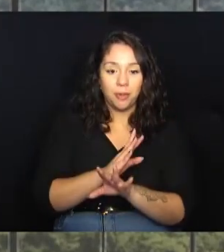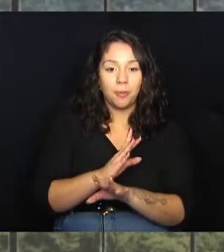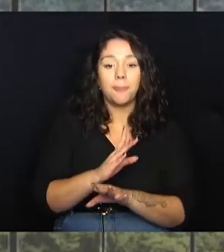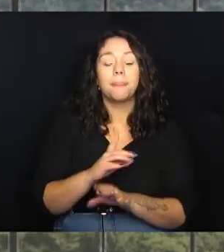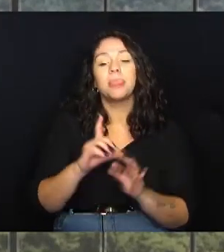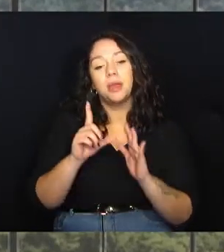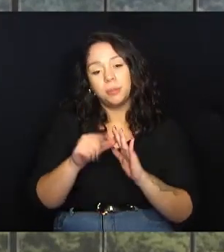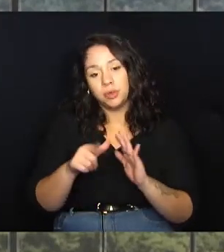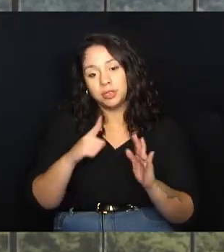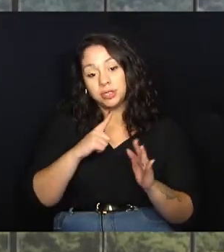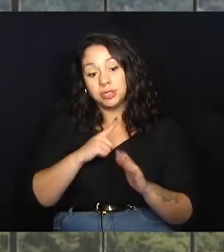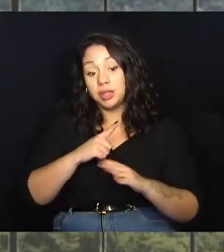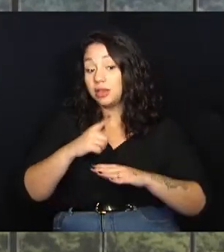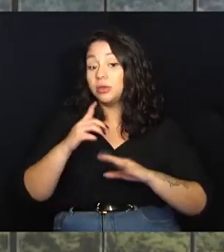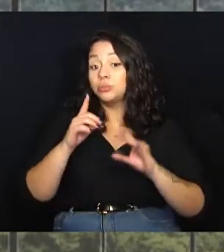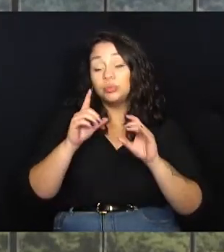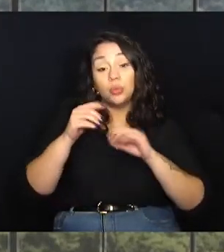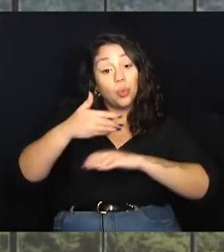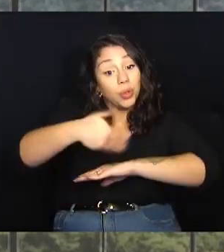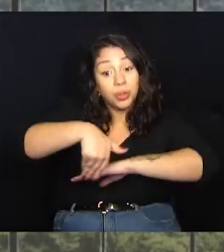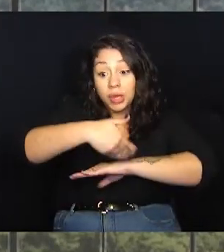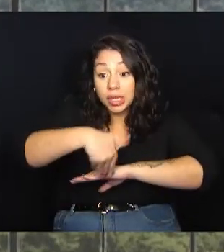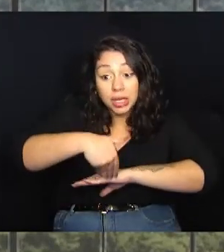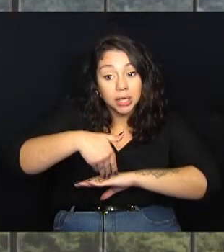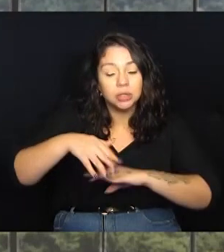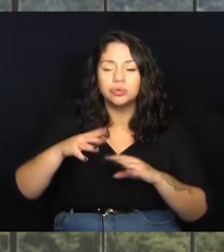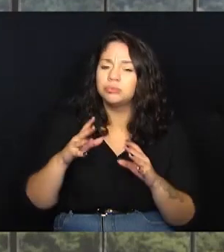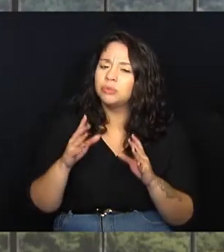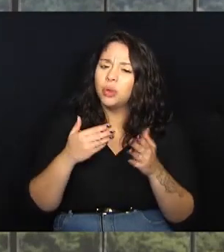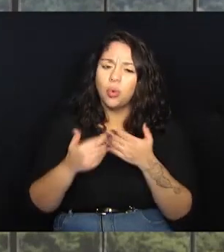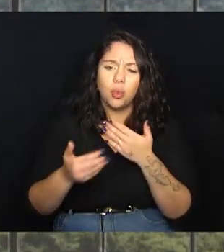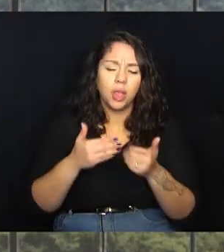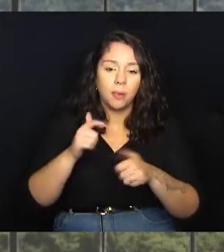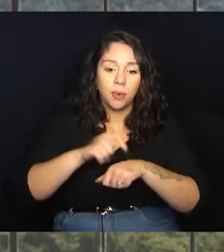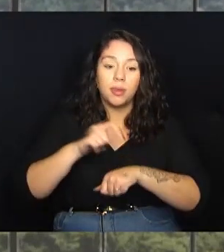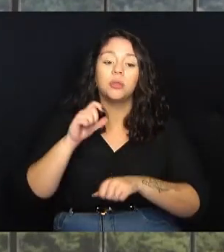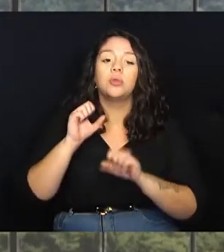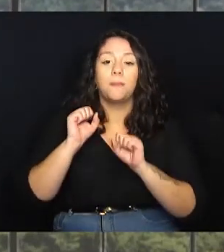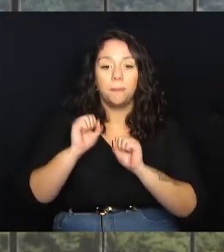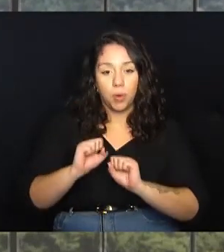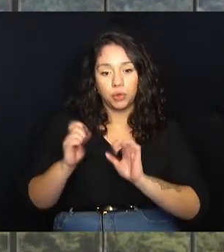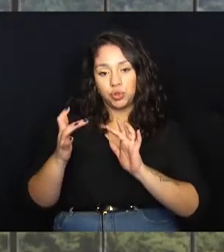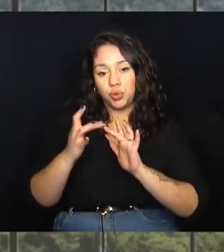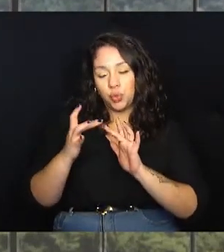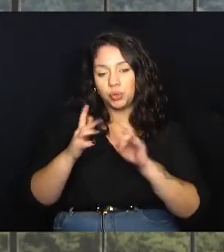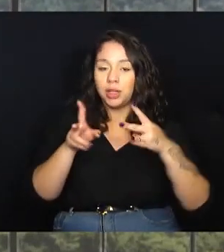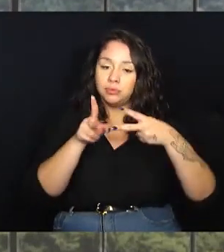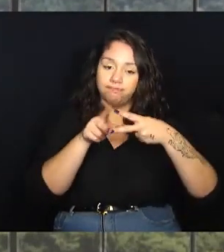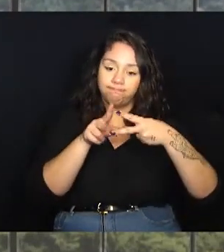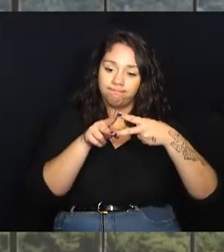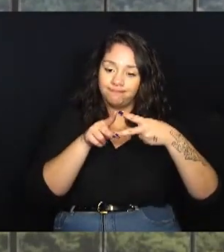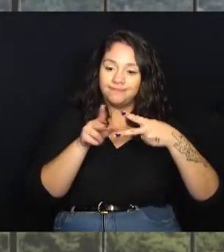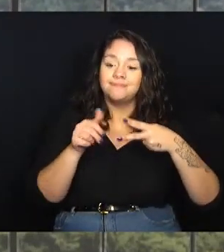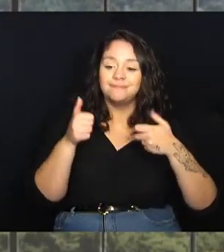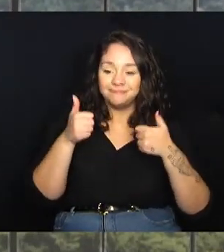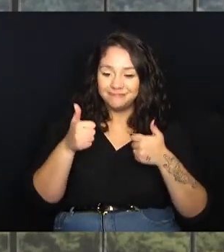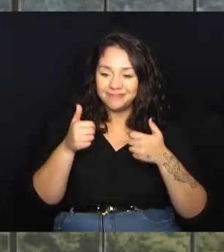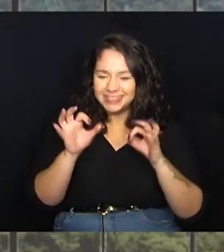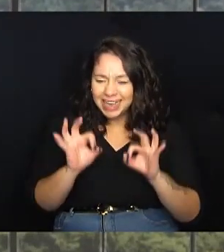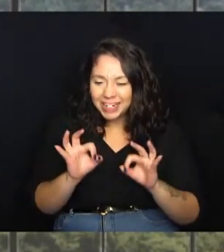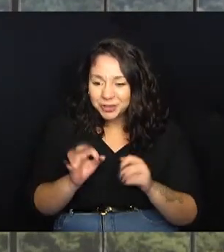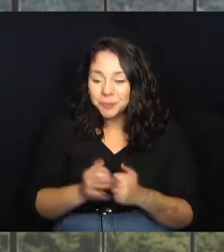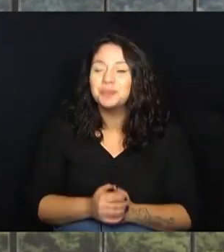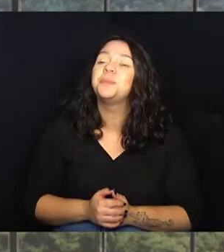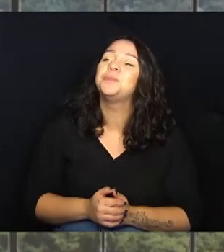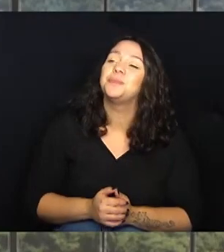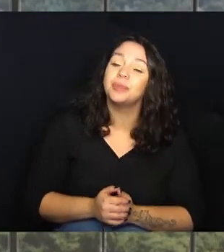vai aparecer o endereço, você pode a qualquer tempo entrar em contato com o Sapeca ou com o Conviver, é isso, né, Zezé? Isso mesmo.